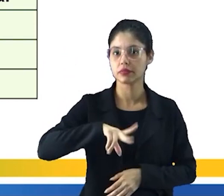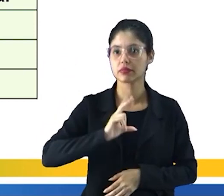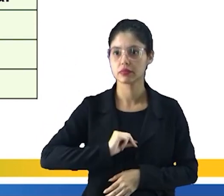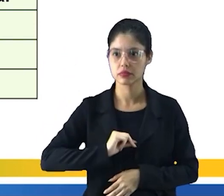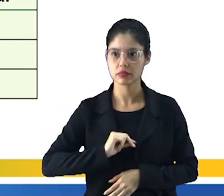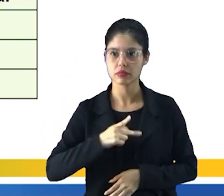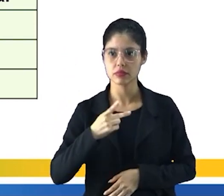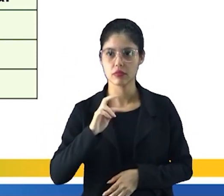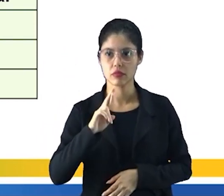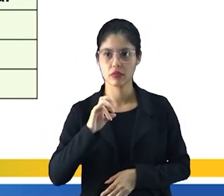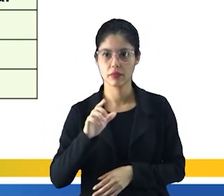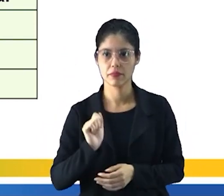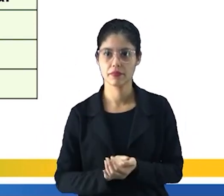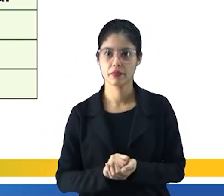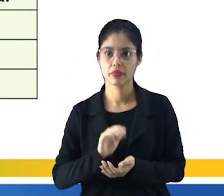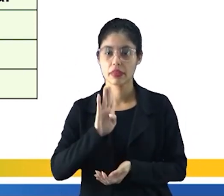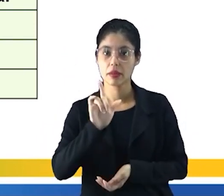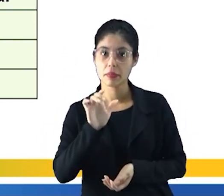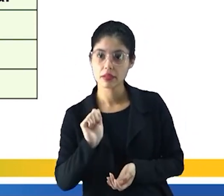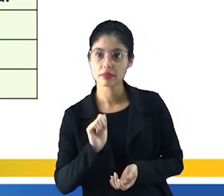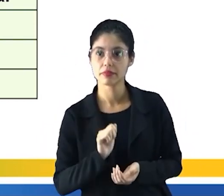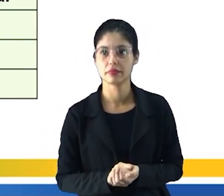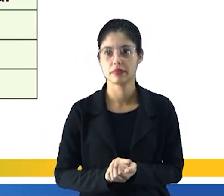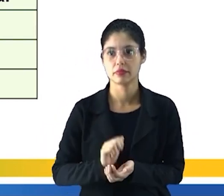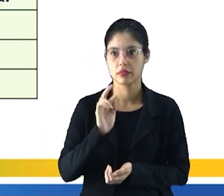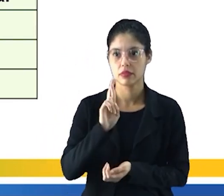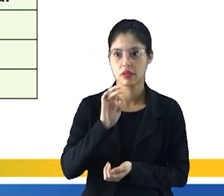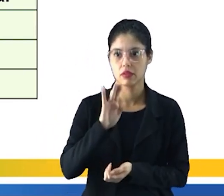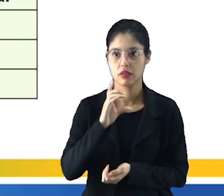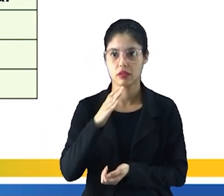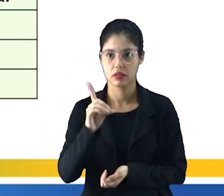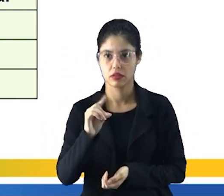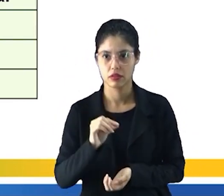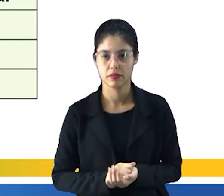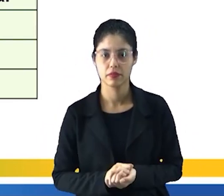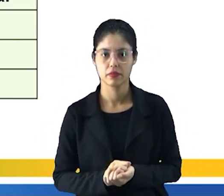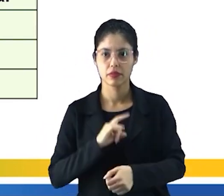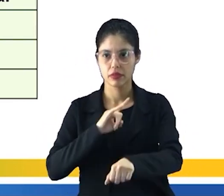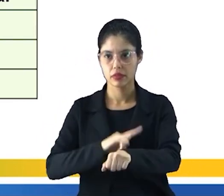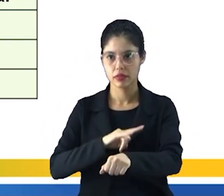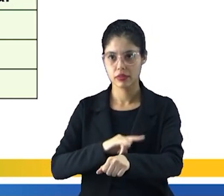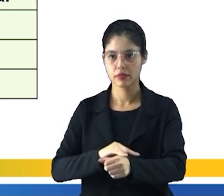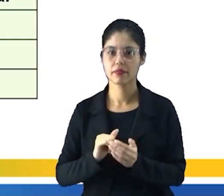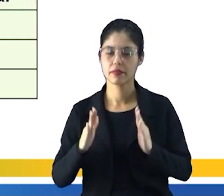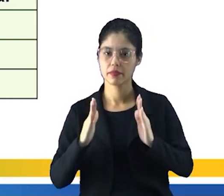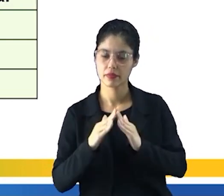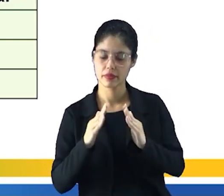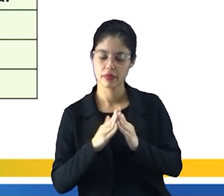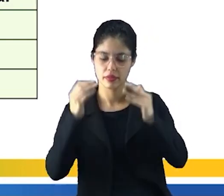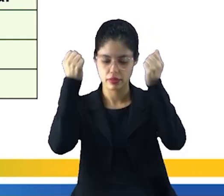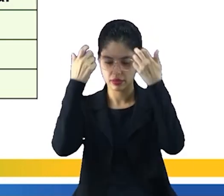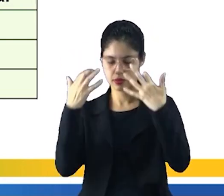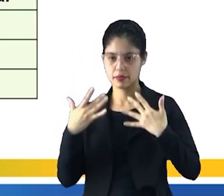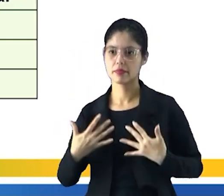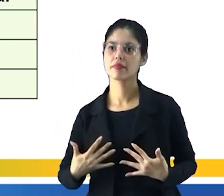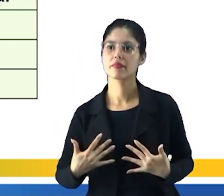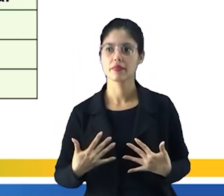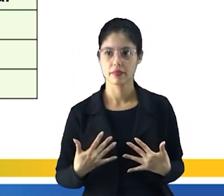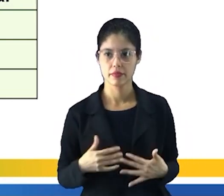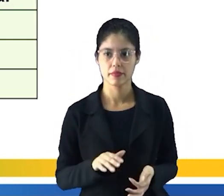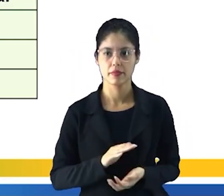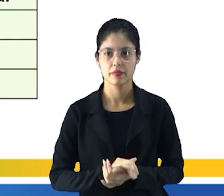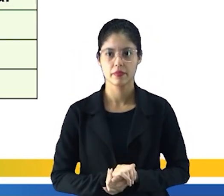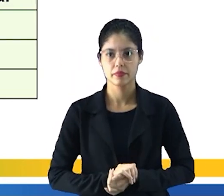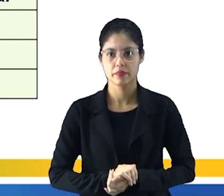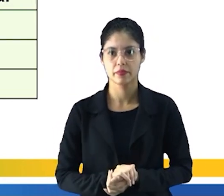de Portugal. Por exemplo, bala, lá em Portugal se chama rebuçado. Banheiro aqui para nós, lá em